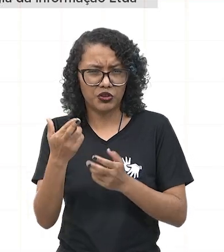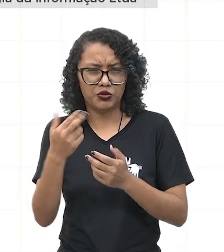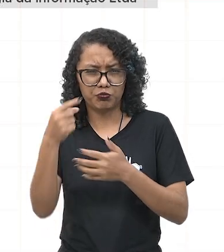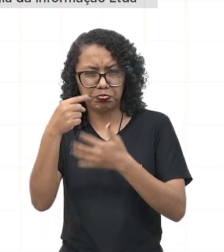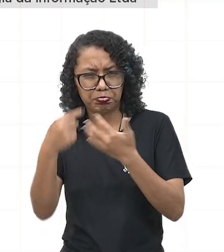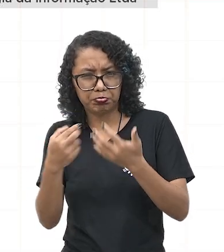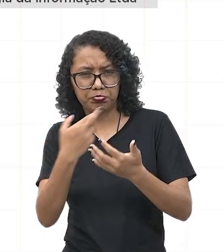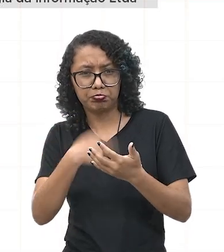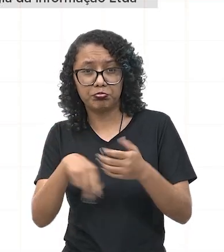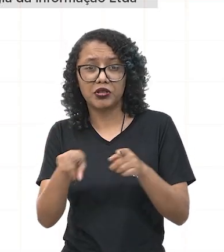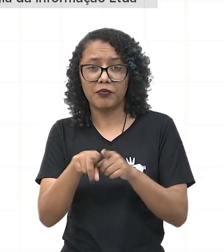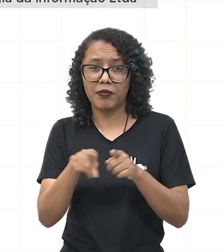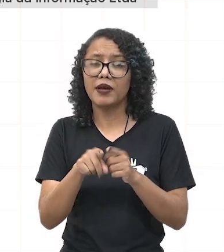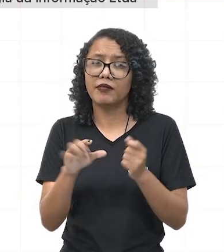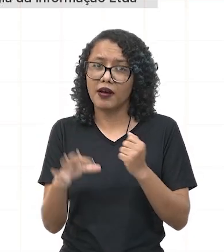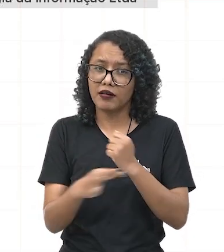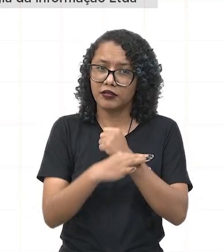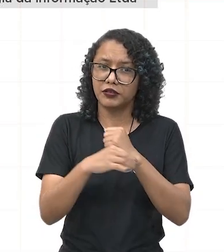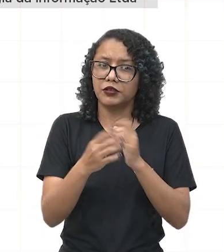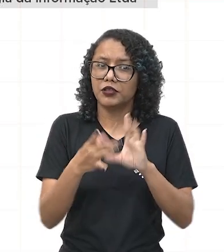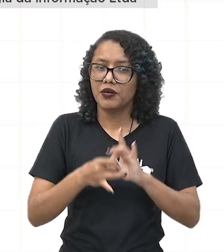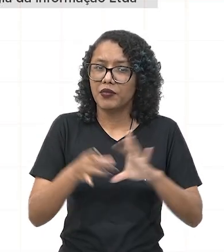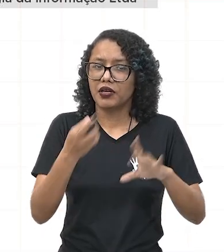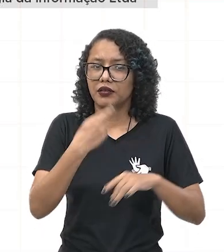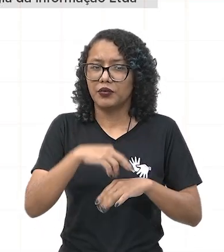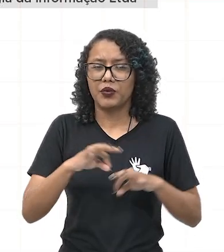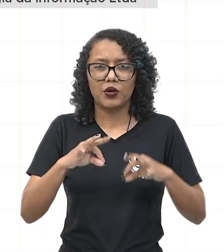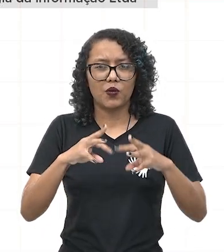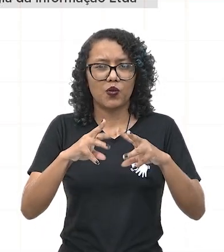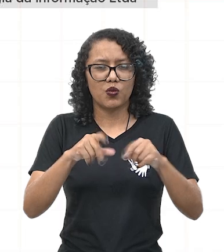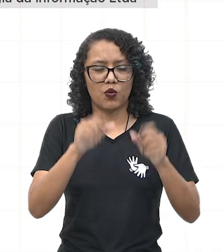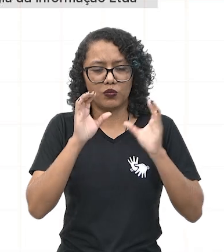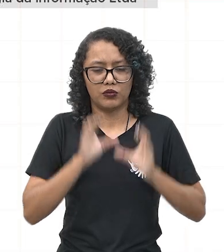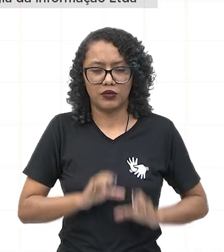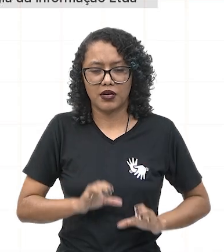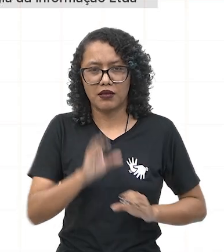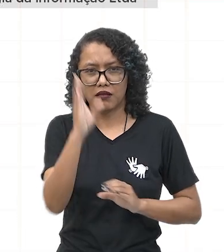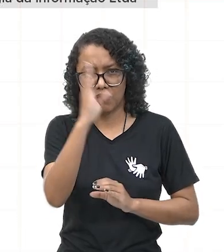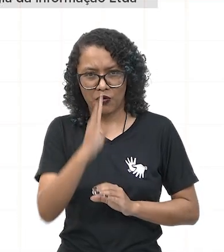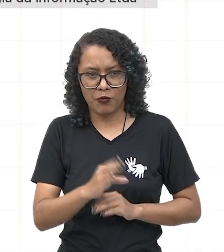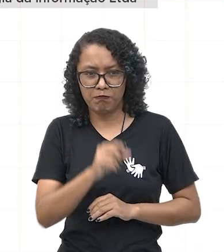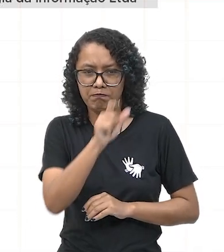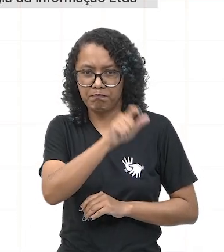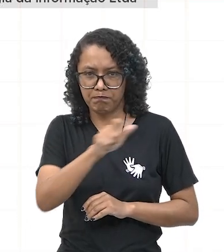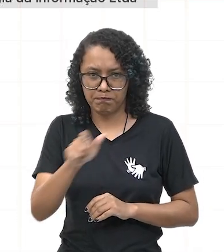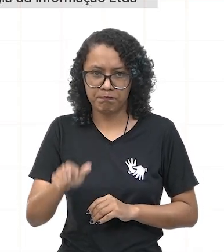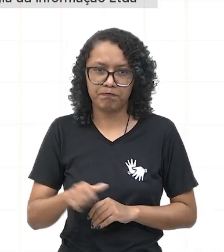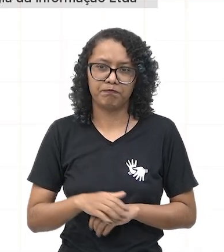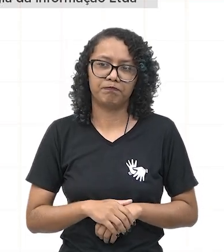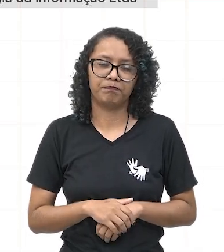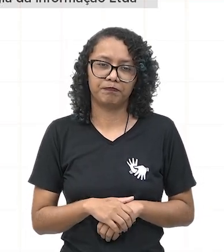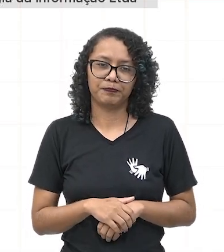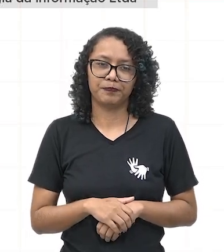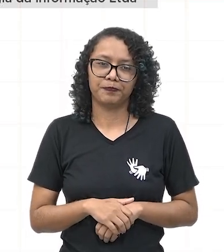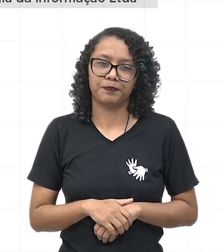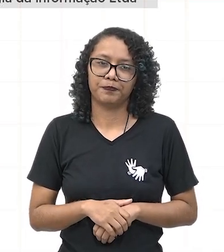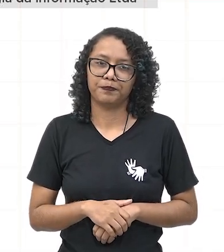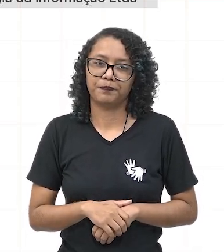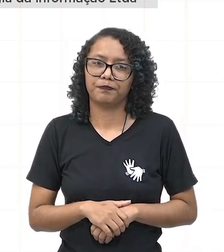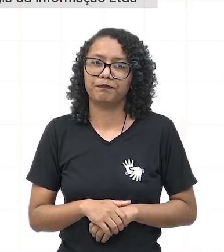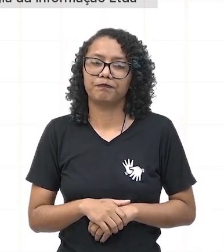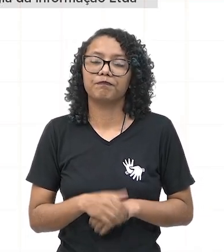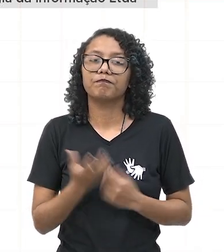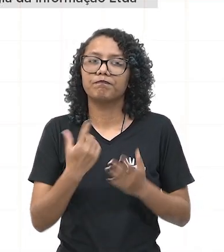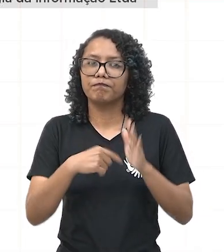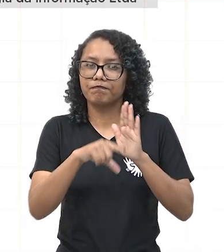garantia de liberdade religiosa para todos os cidadãos brasileiros. Então, esta lei ela foi justamente colocada